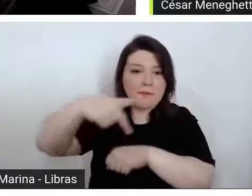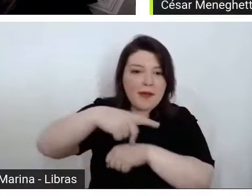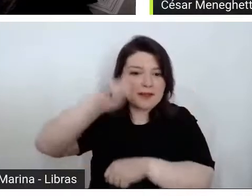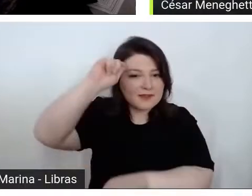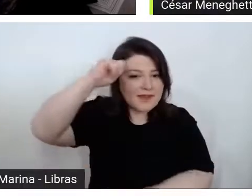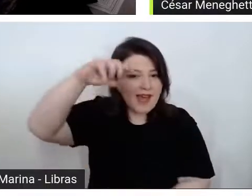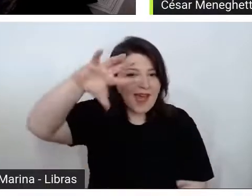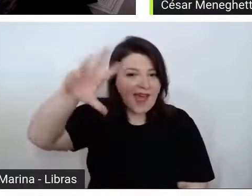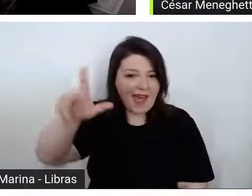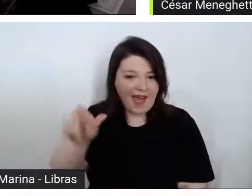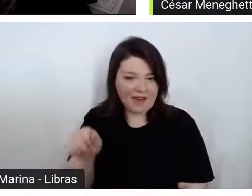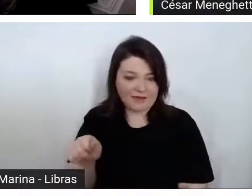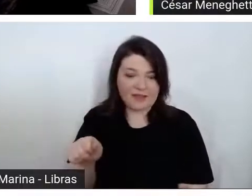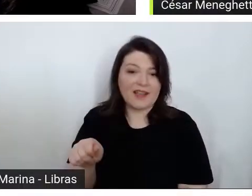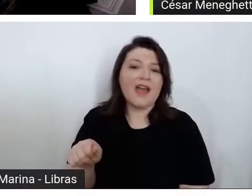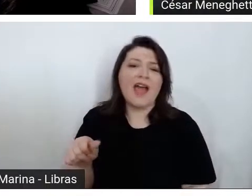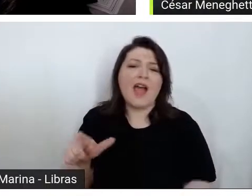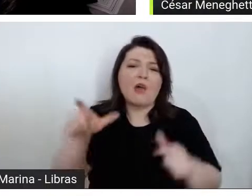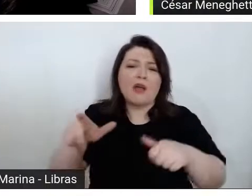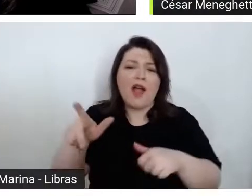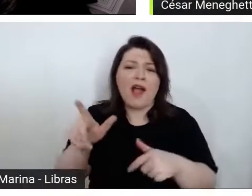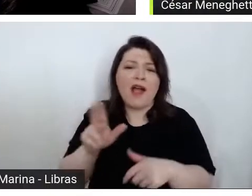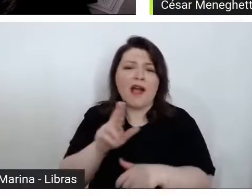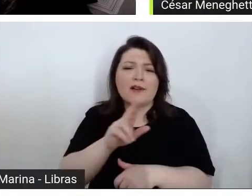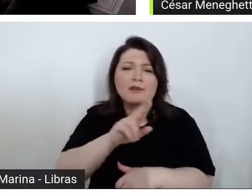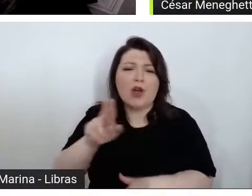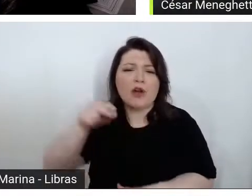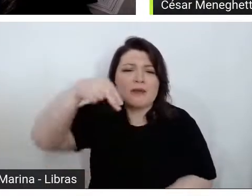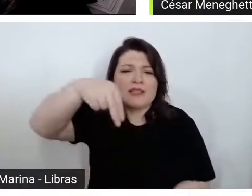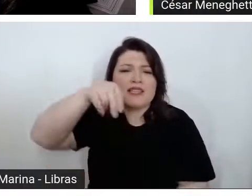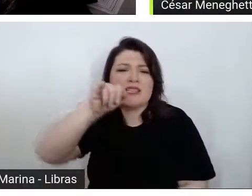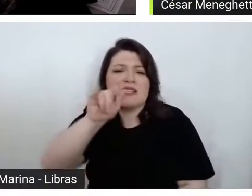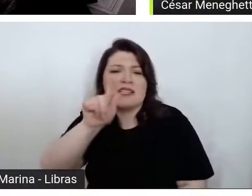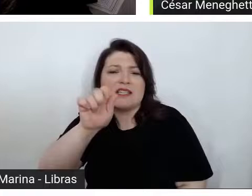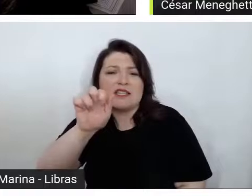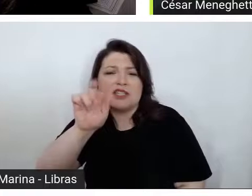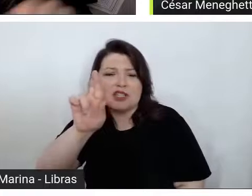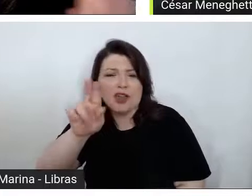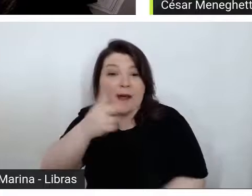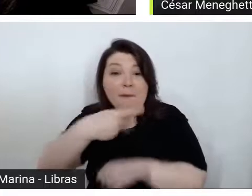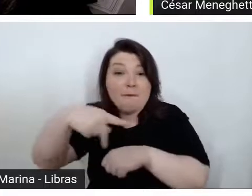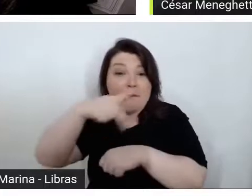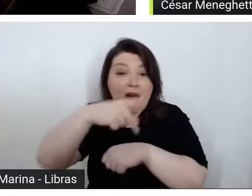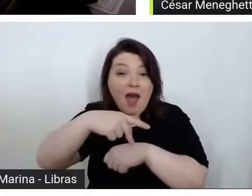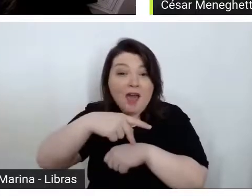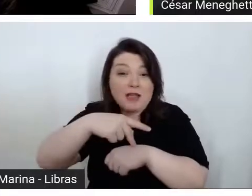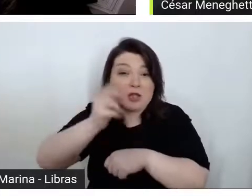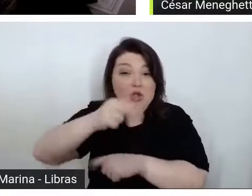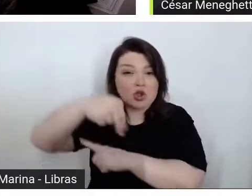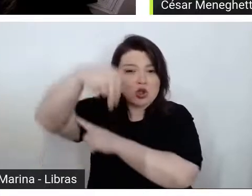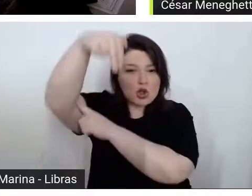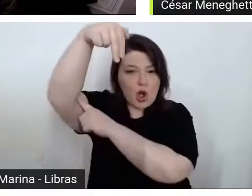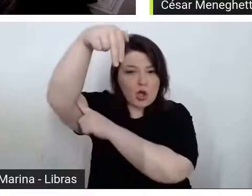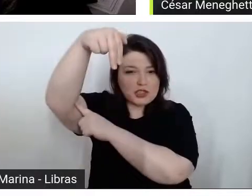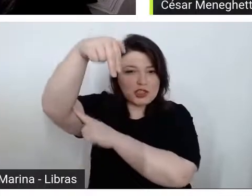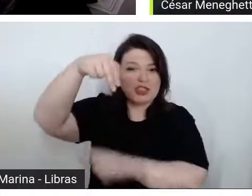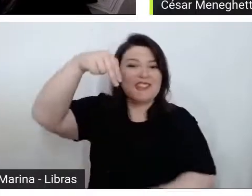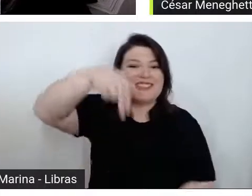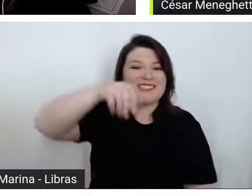é a Nigéria, é um lugar no norte, é um país no norte da Nigéria. E ele é 80% de deserto,